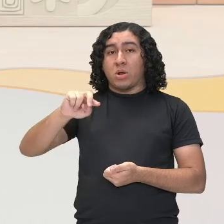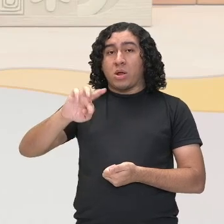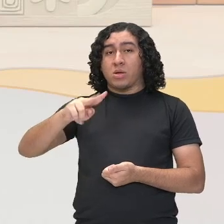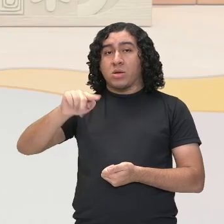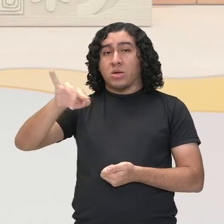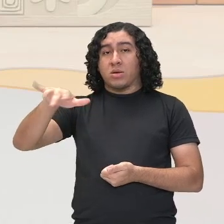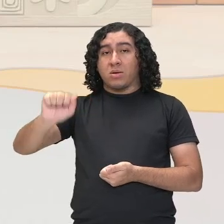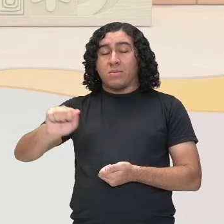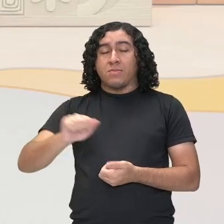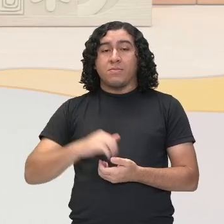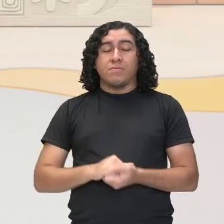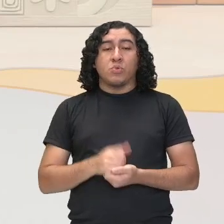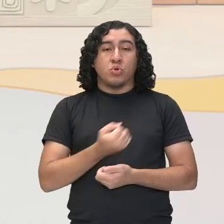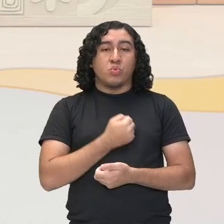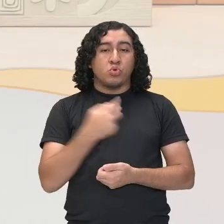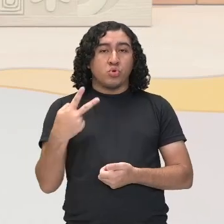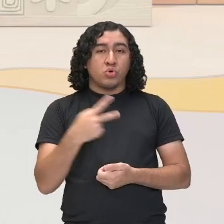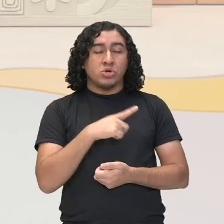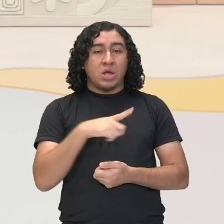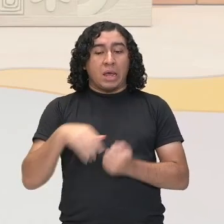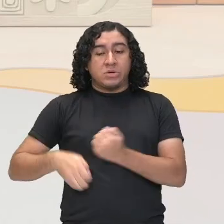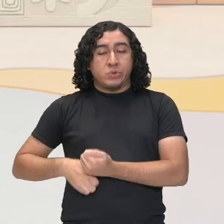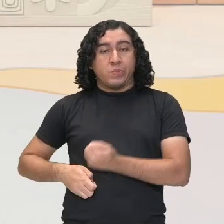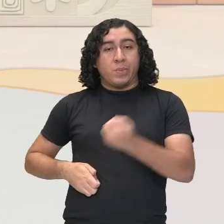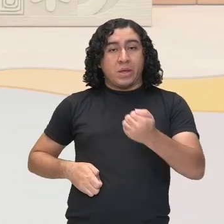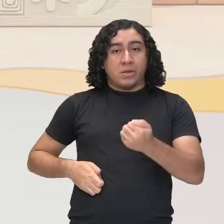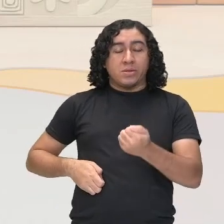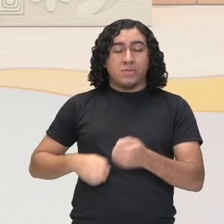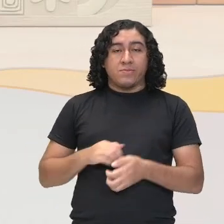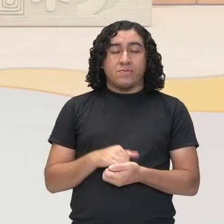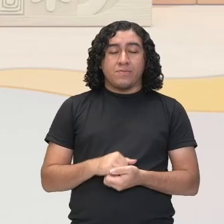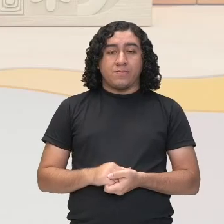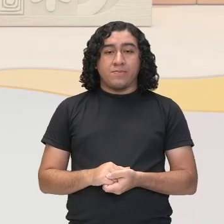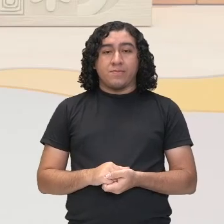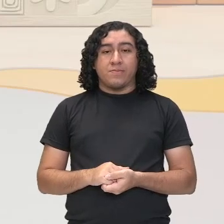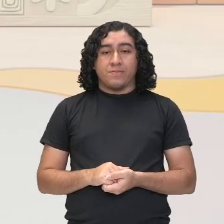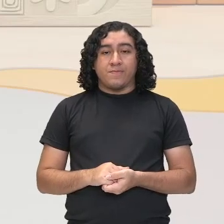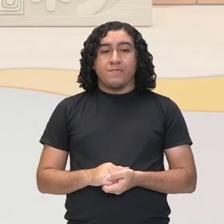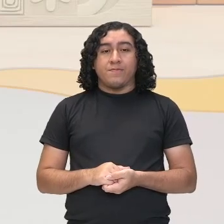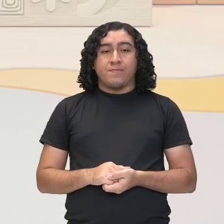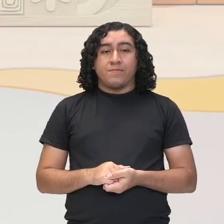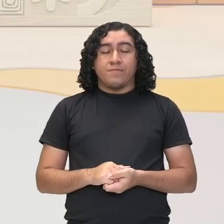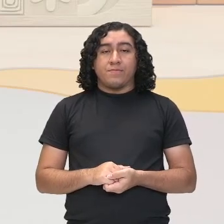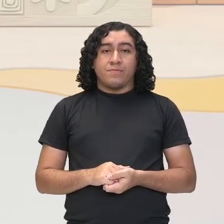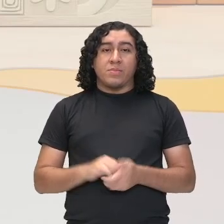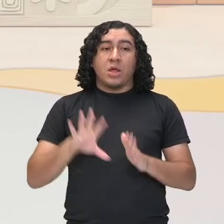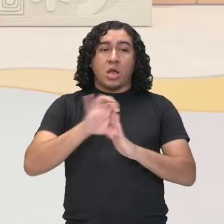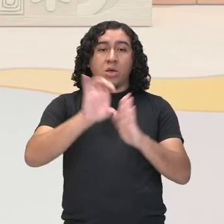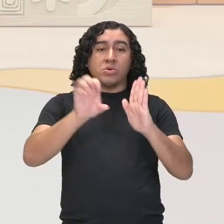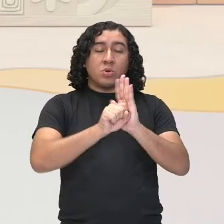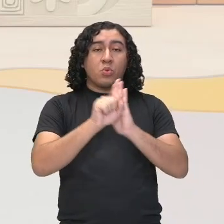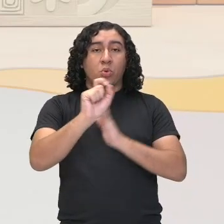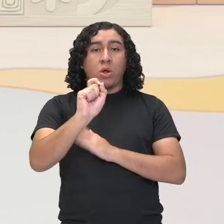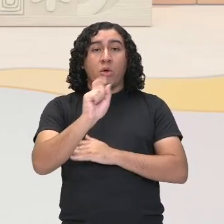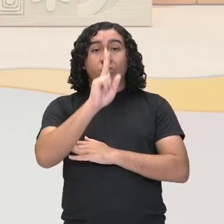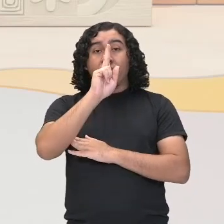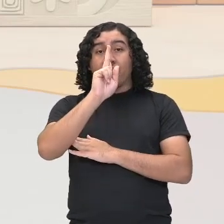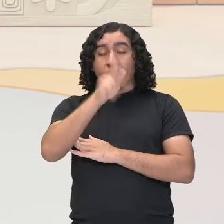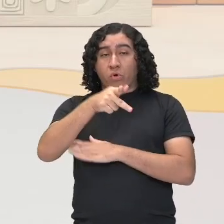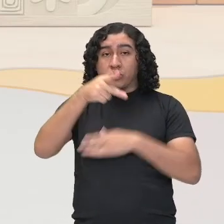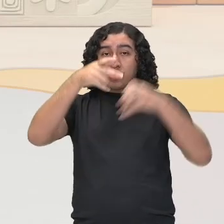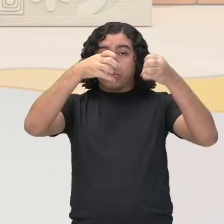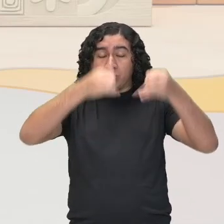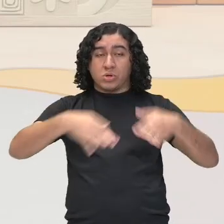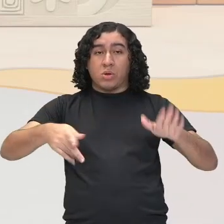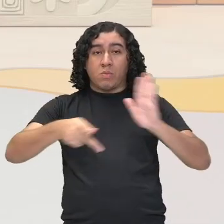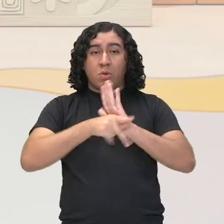nós temos a espada, a mão direita do rei, que simboliza uma das mais fortes justificativas para